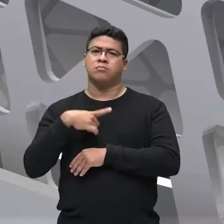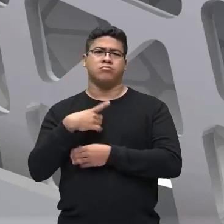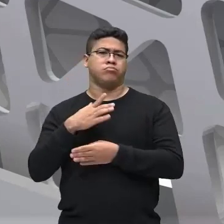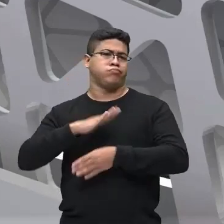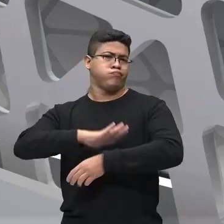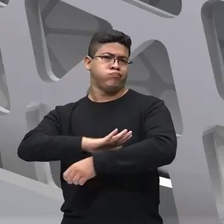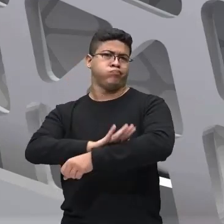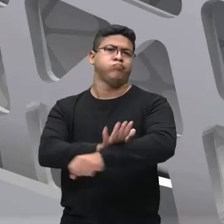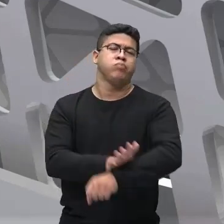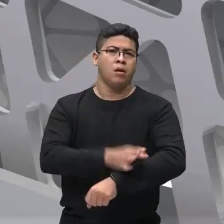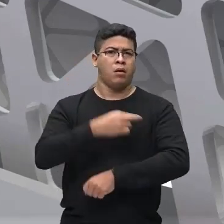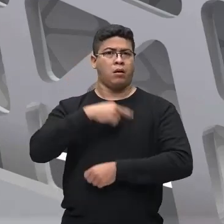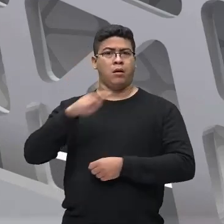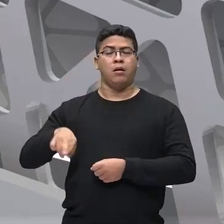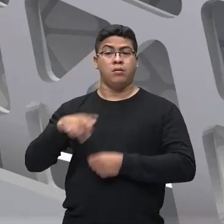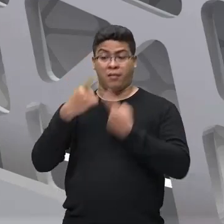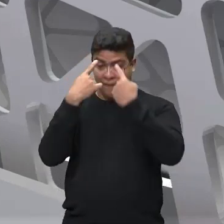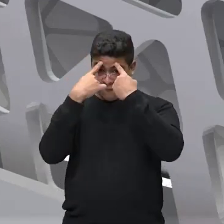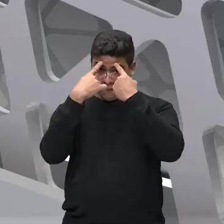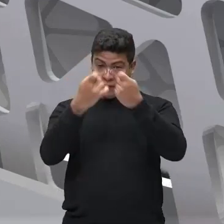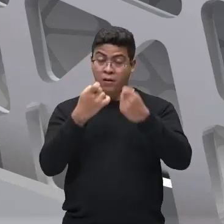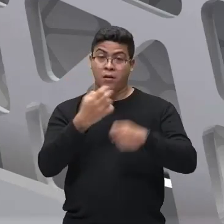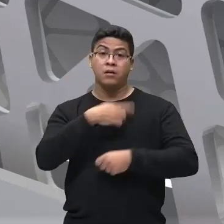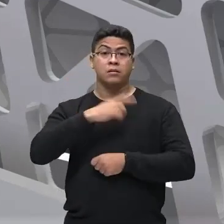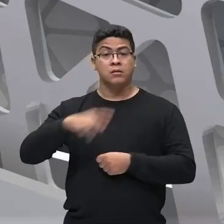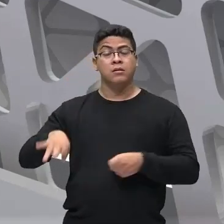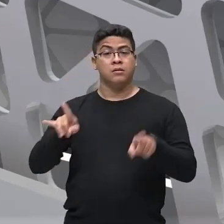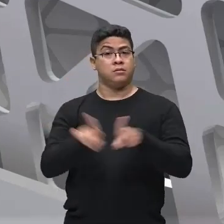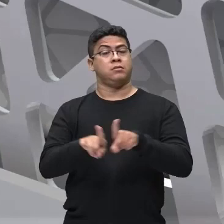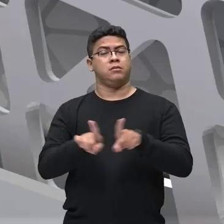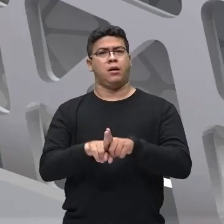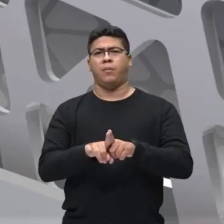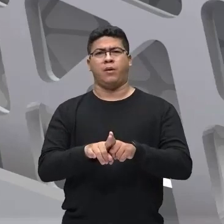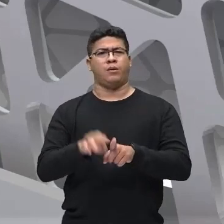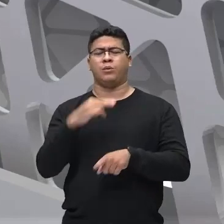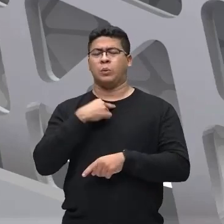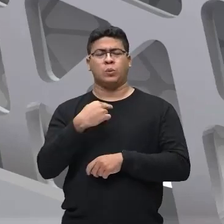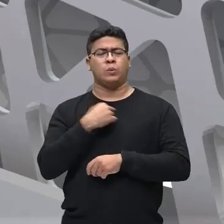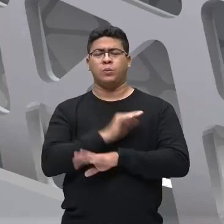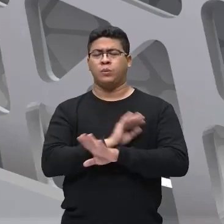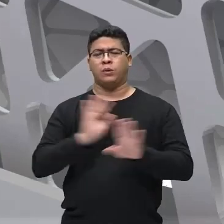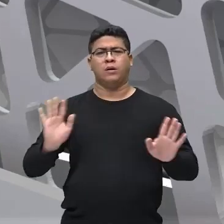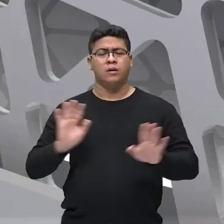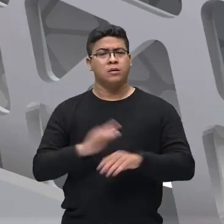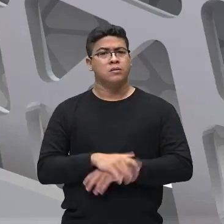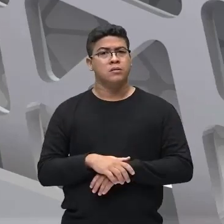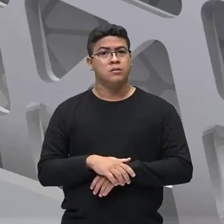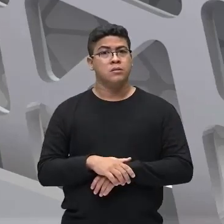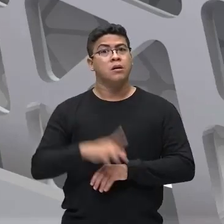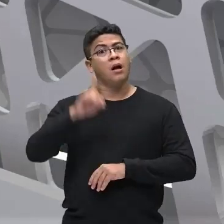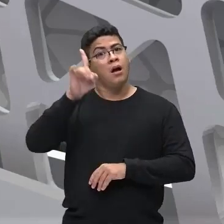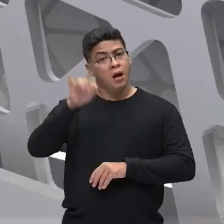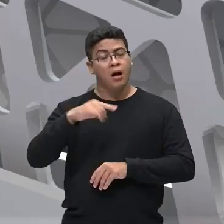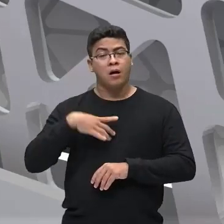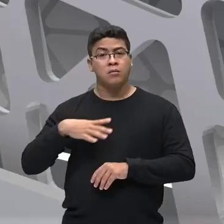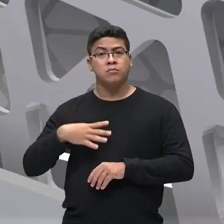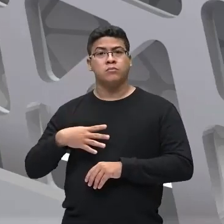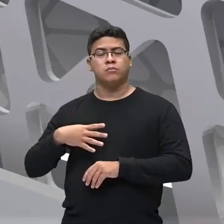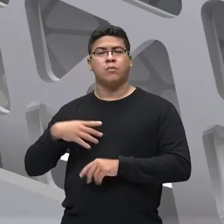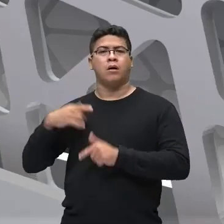e a violência religiosa que provém de um fundamentalismo, que é produto de um